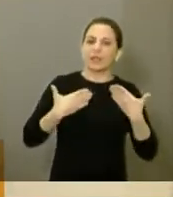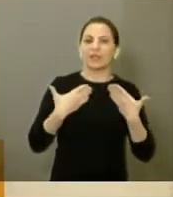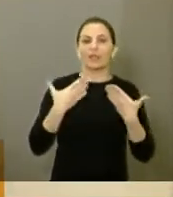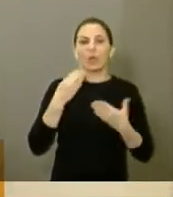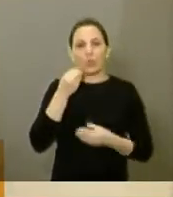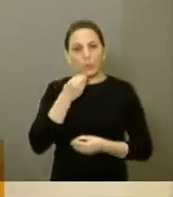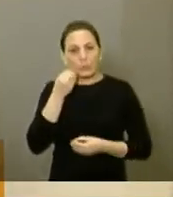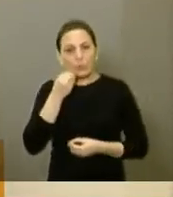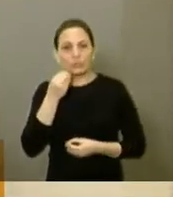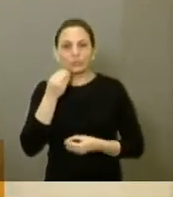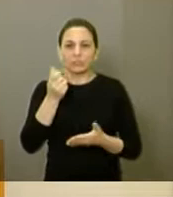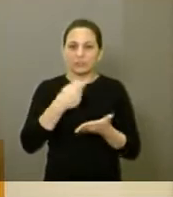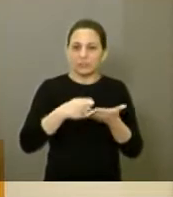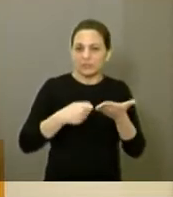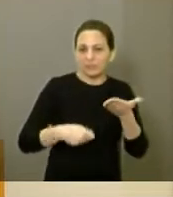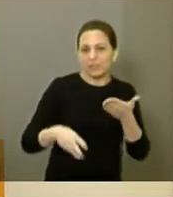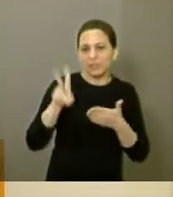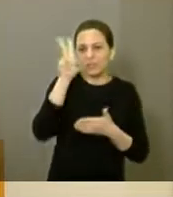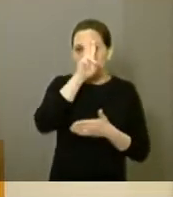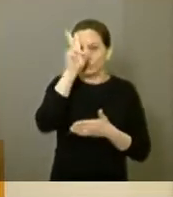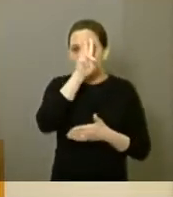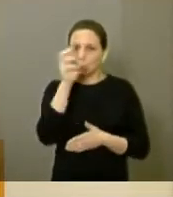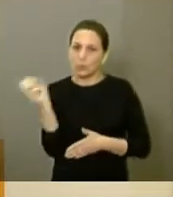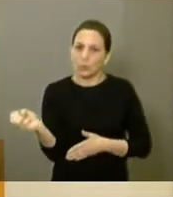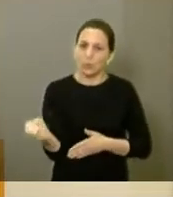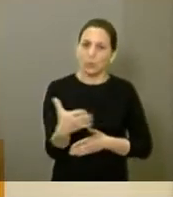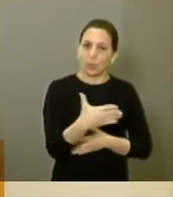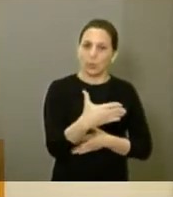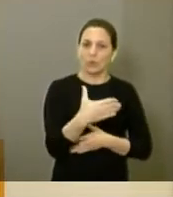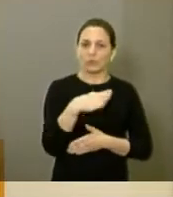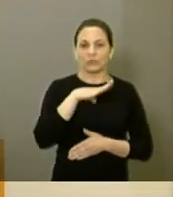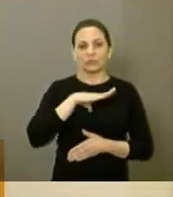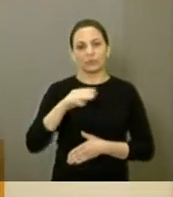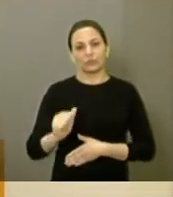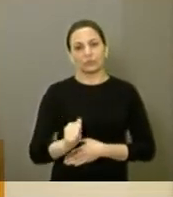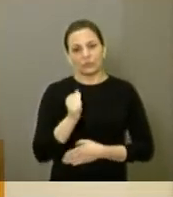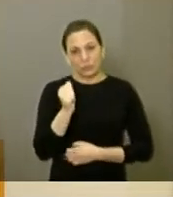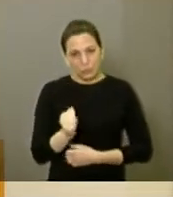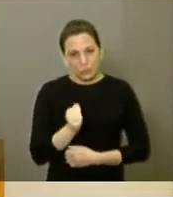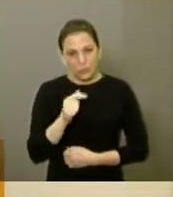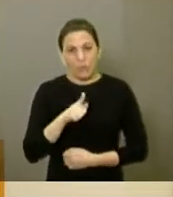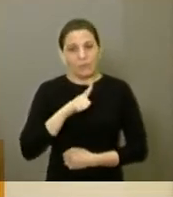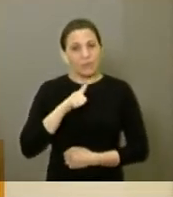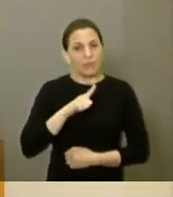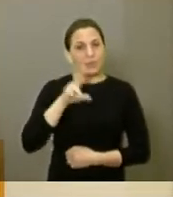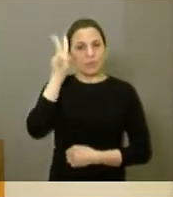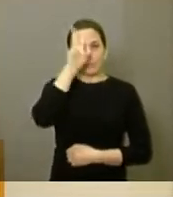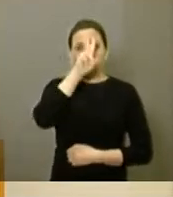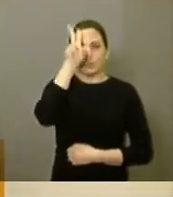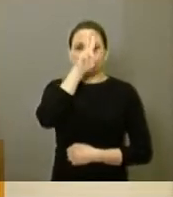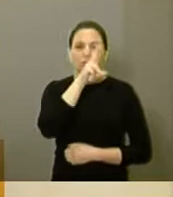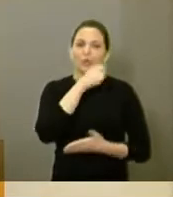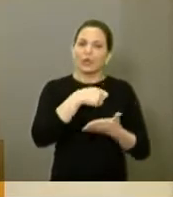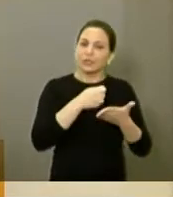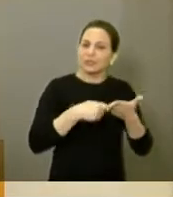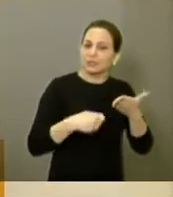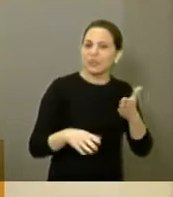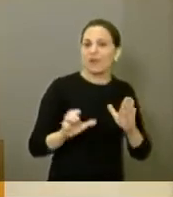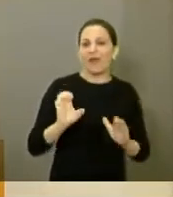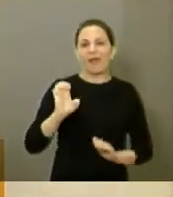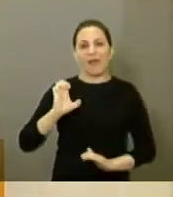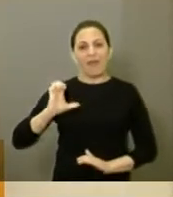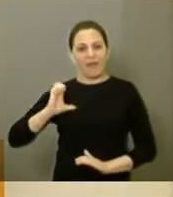de escrever uma nova história na página dessa cidade e que essa história possa ser escrita com ética